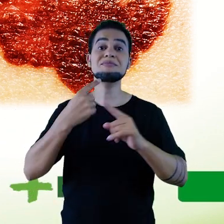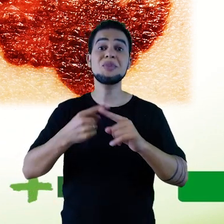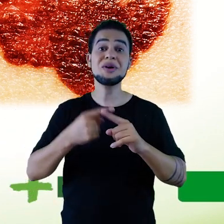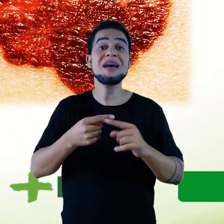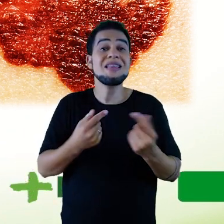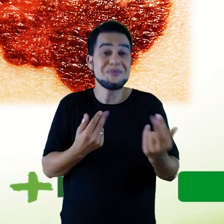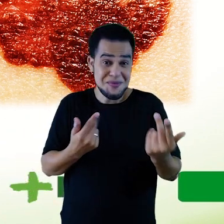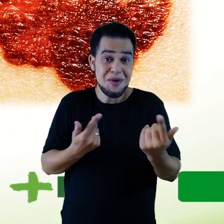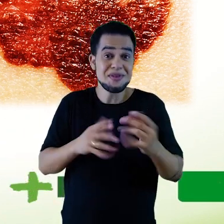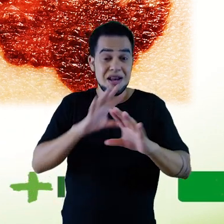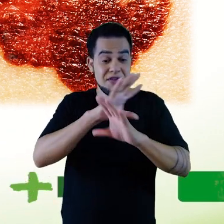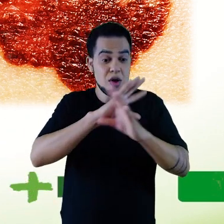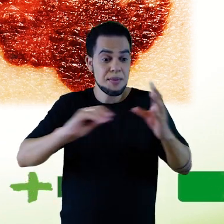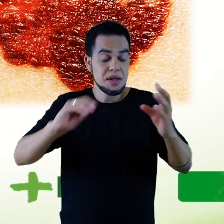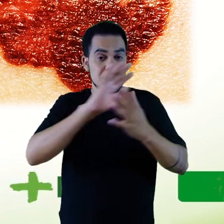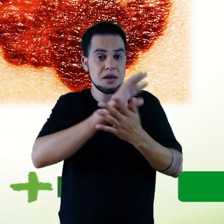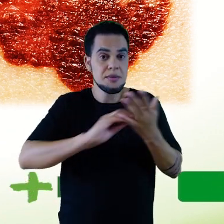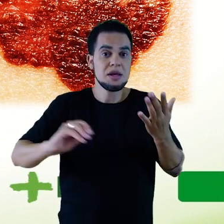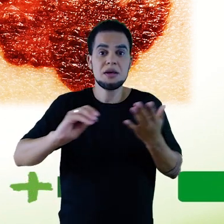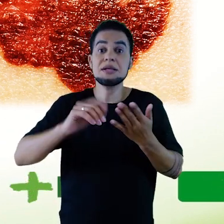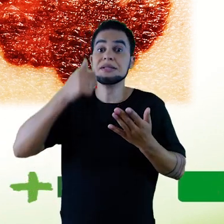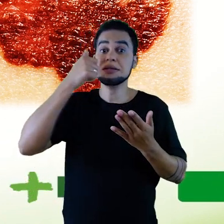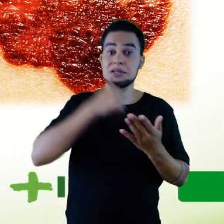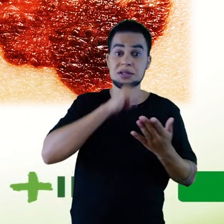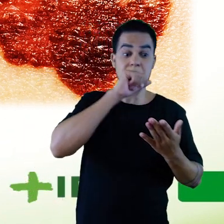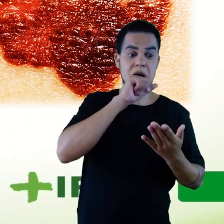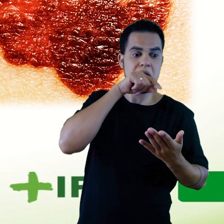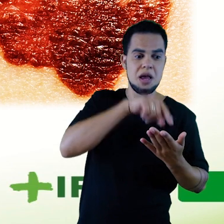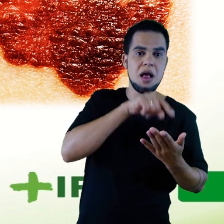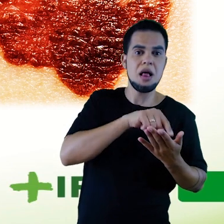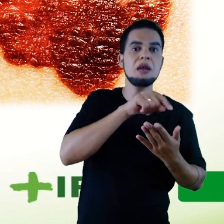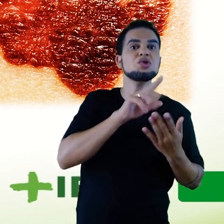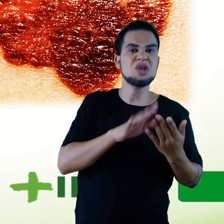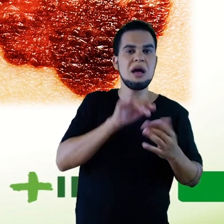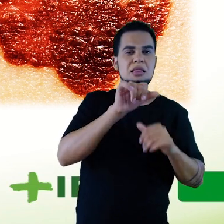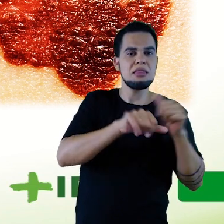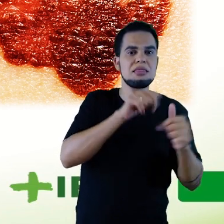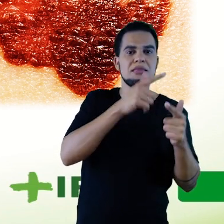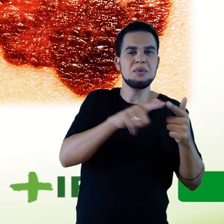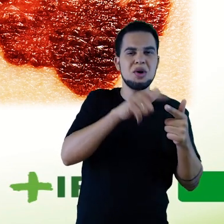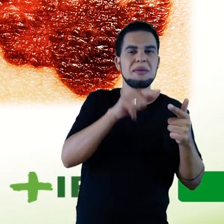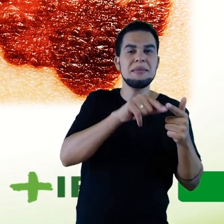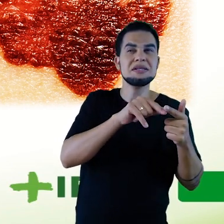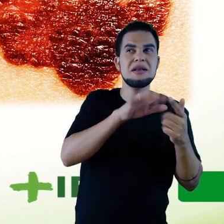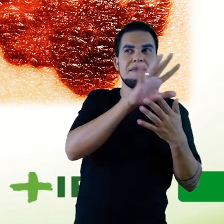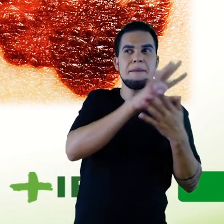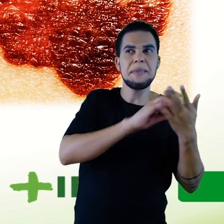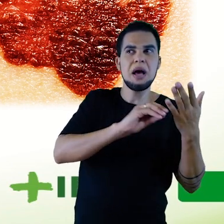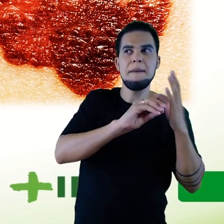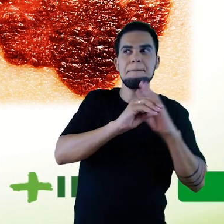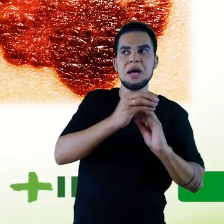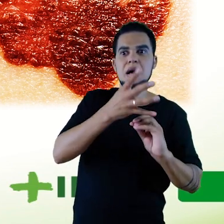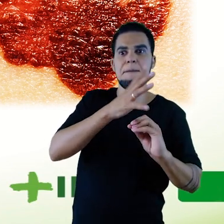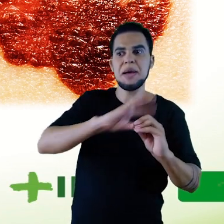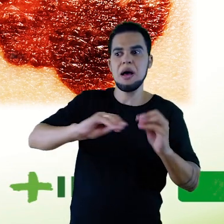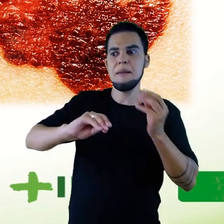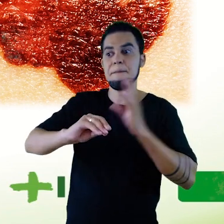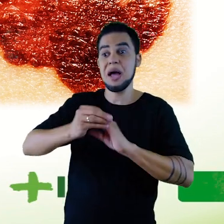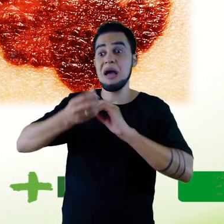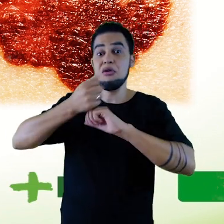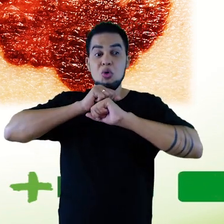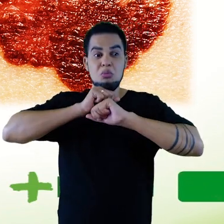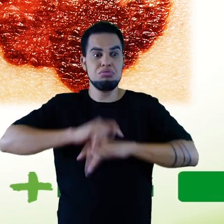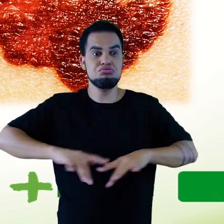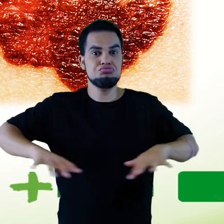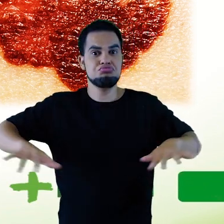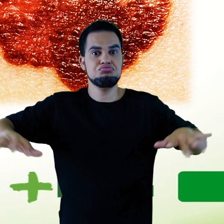são idênticas à mãe. Se a célula mãe já está alterada, as filhas estarão alteradas. E mesmo você tem